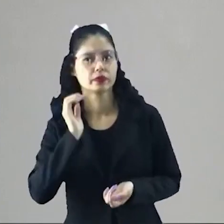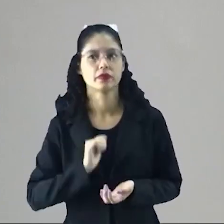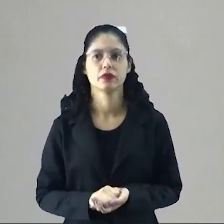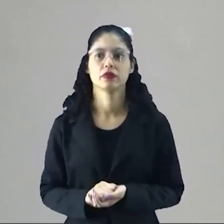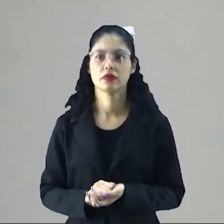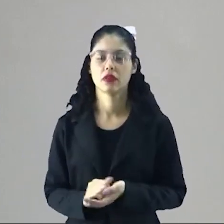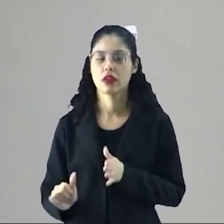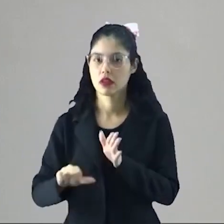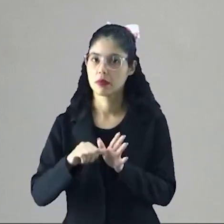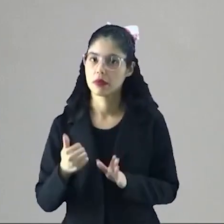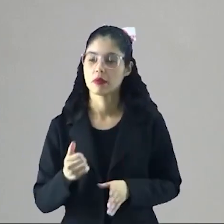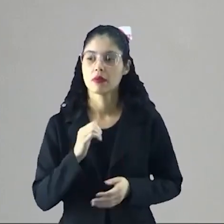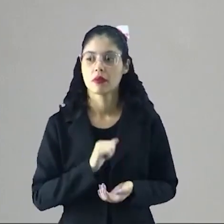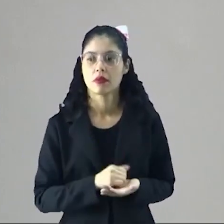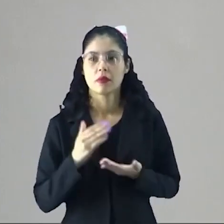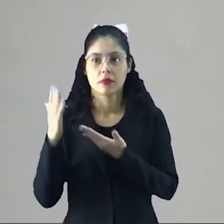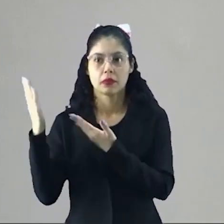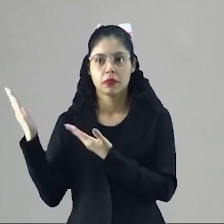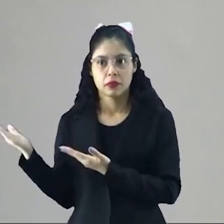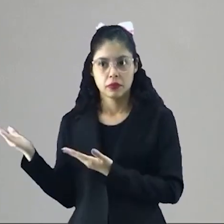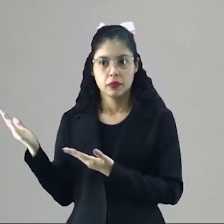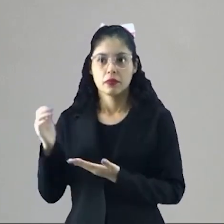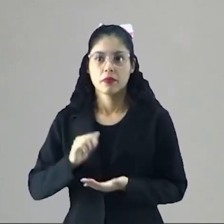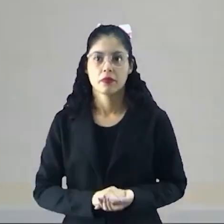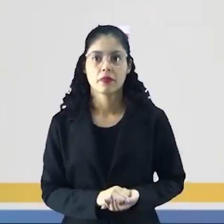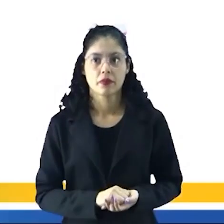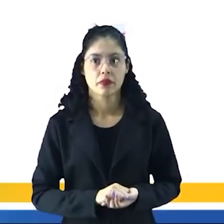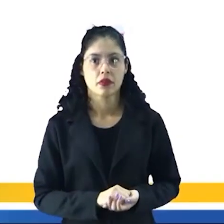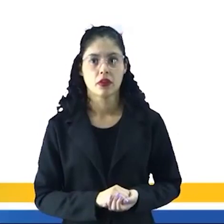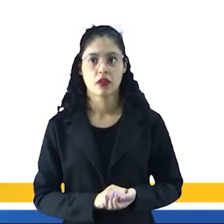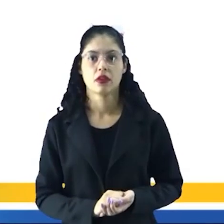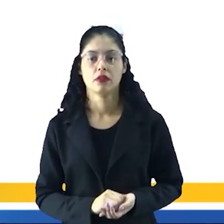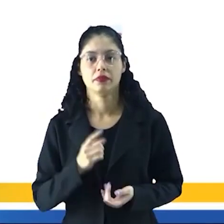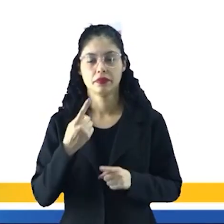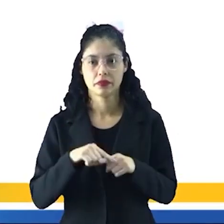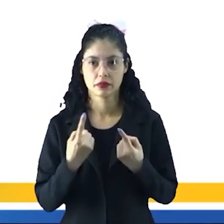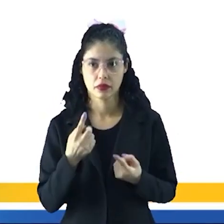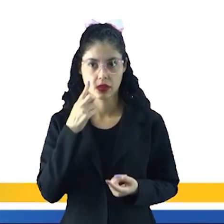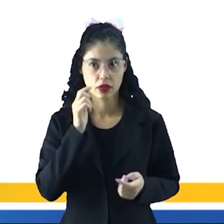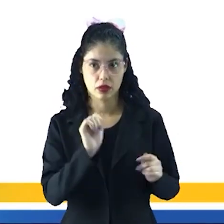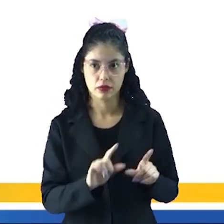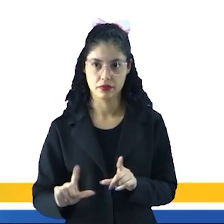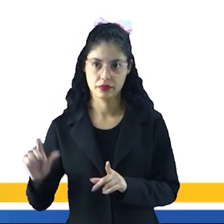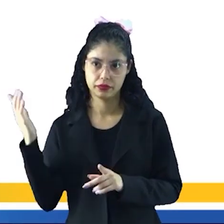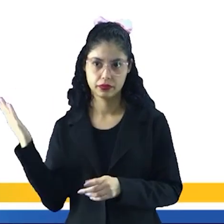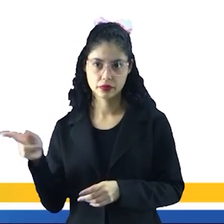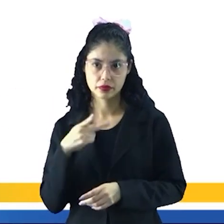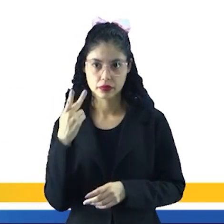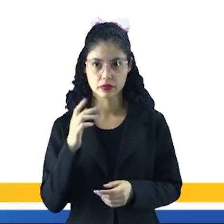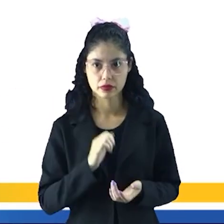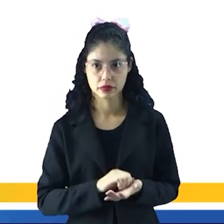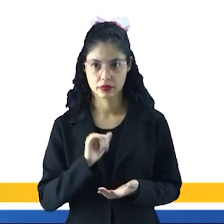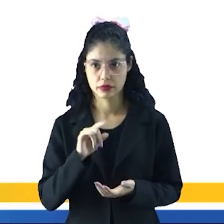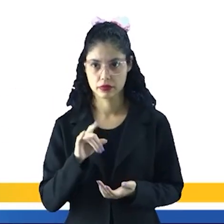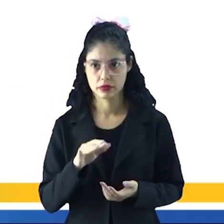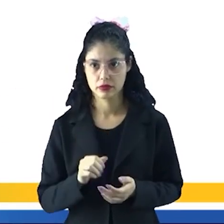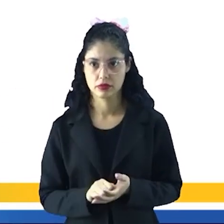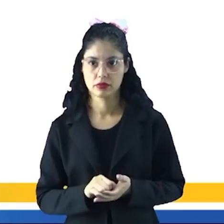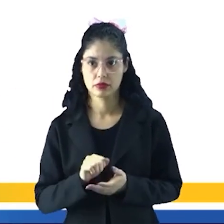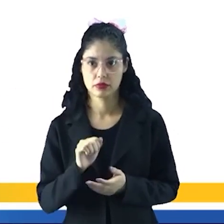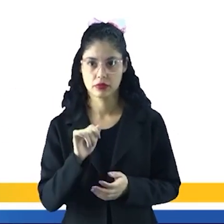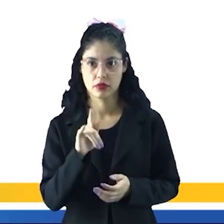Então, essa primeira obra aqui que eu estou mostrando para vocês, vamos olhar mais uma vez aqui no slide, ele diz que é inserção em